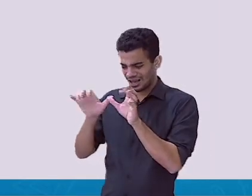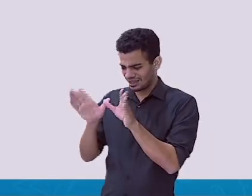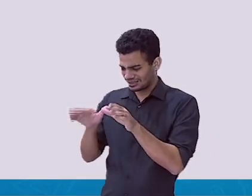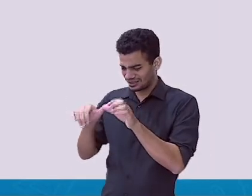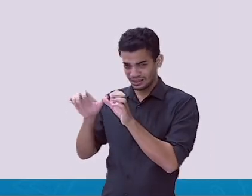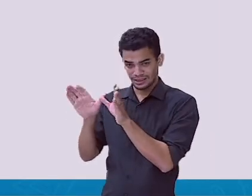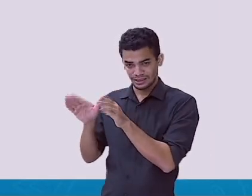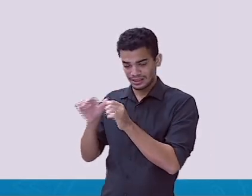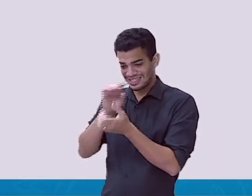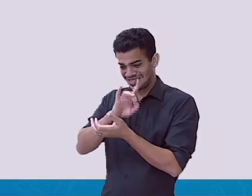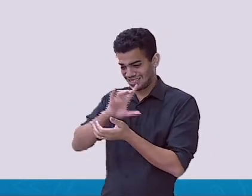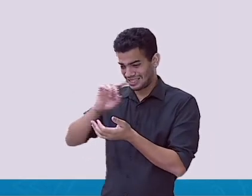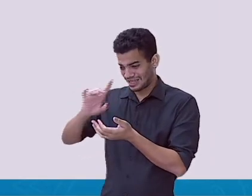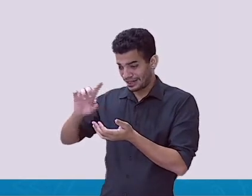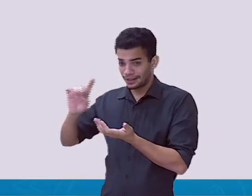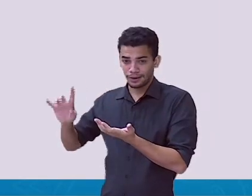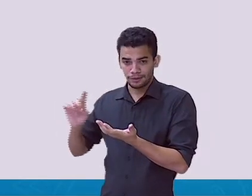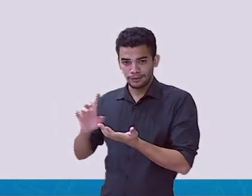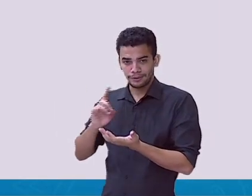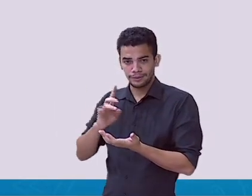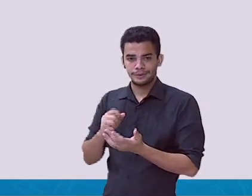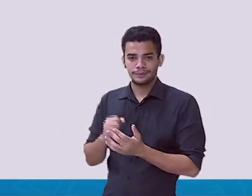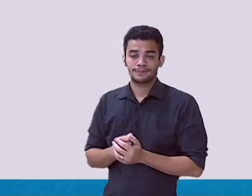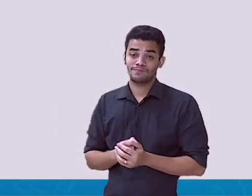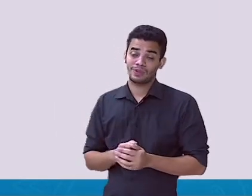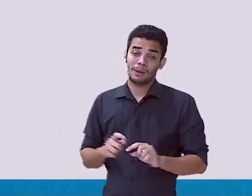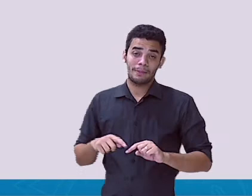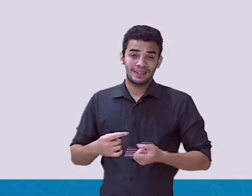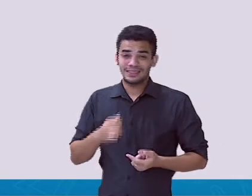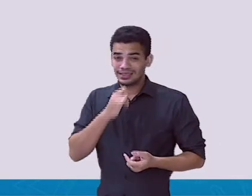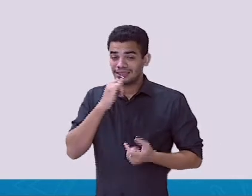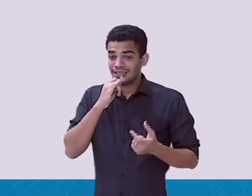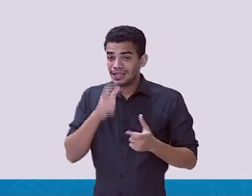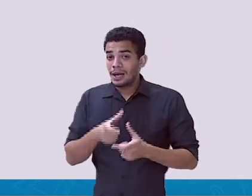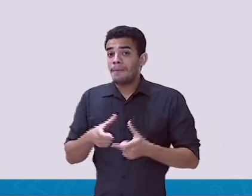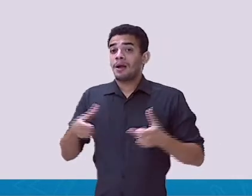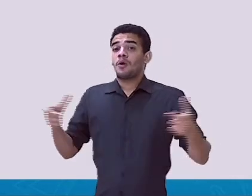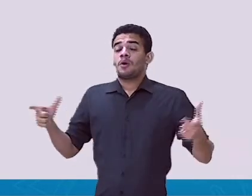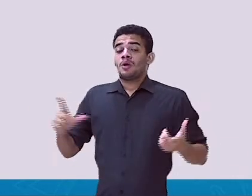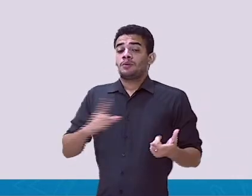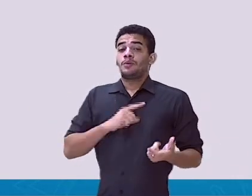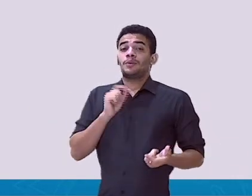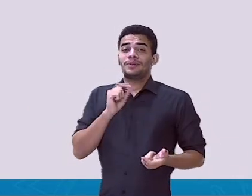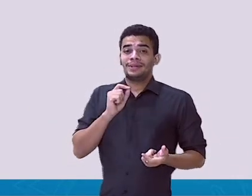E, geralmente, o que acontece? Ele vai ter cabeça,